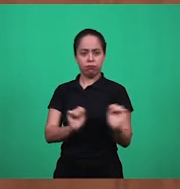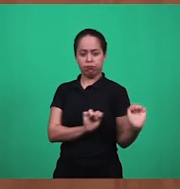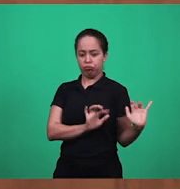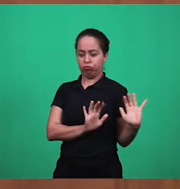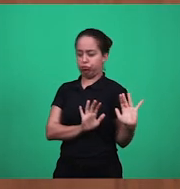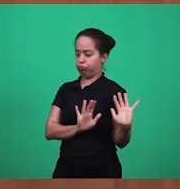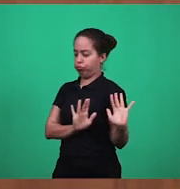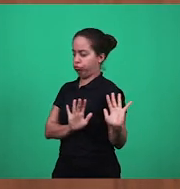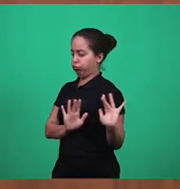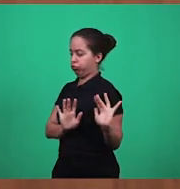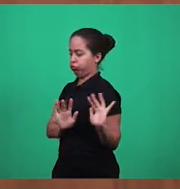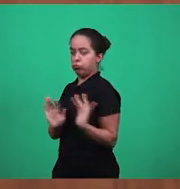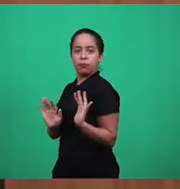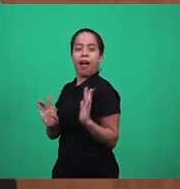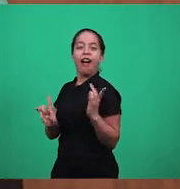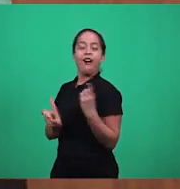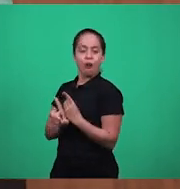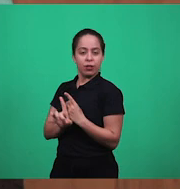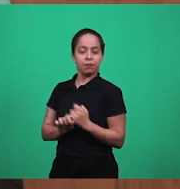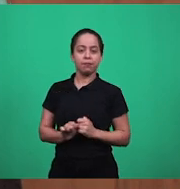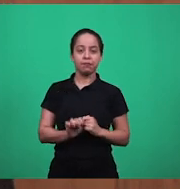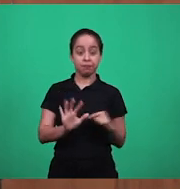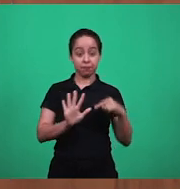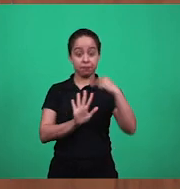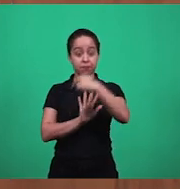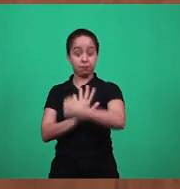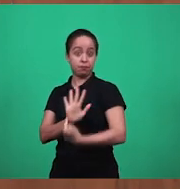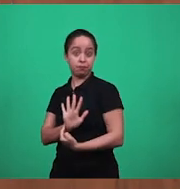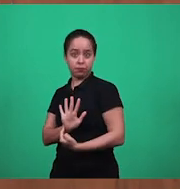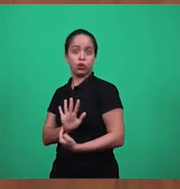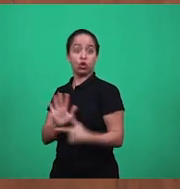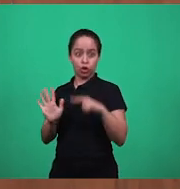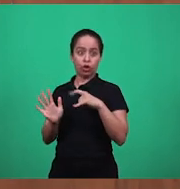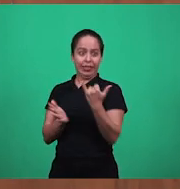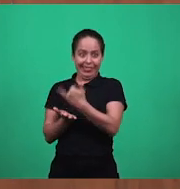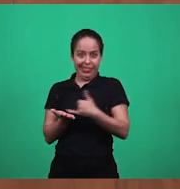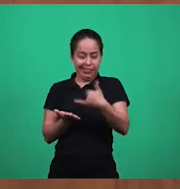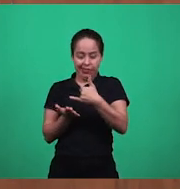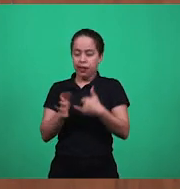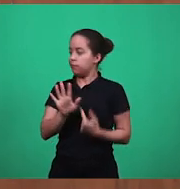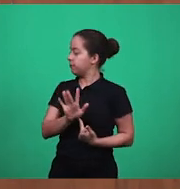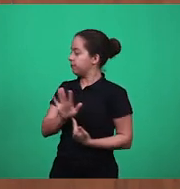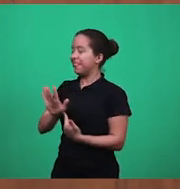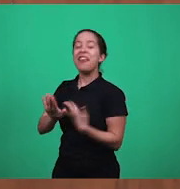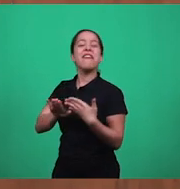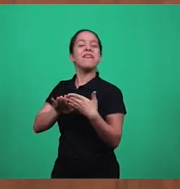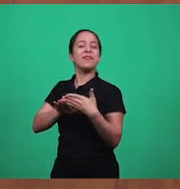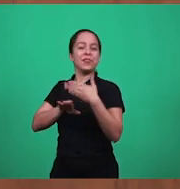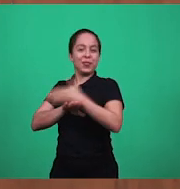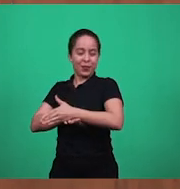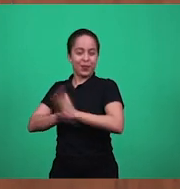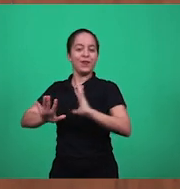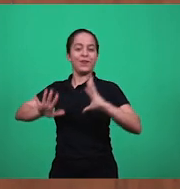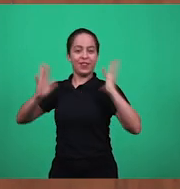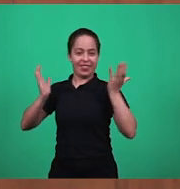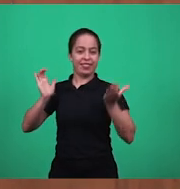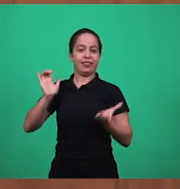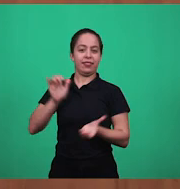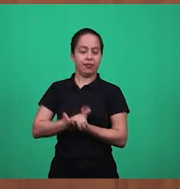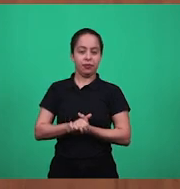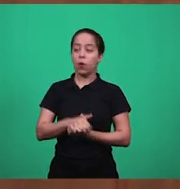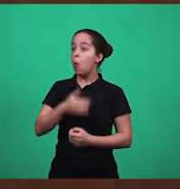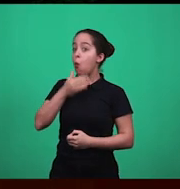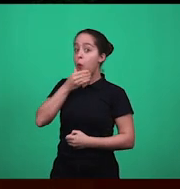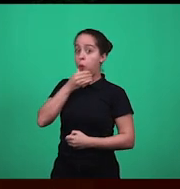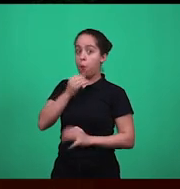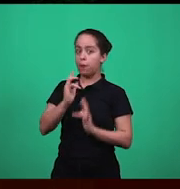esposo. As 5 prudentes, que tinham o azeite reserva, chegaram à festa do casamento e